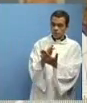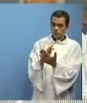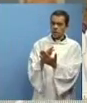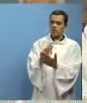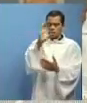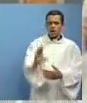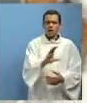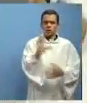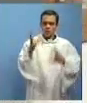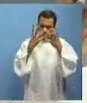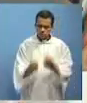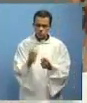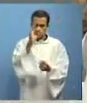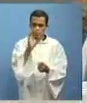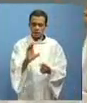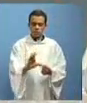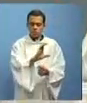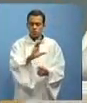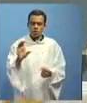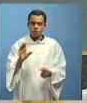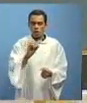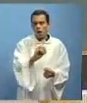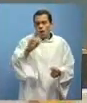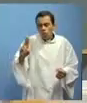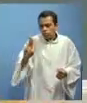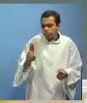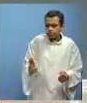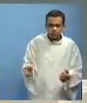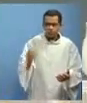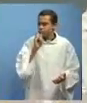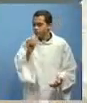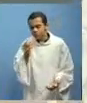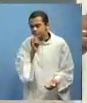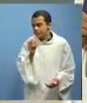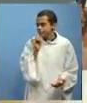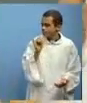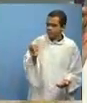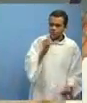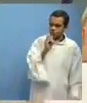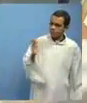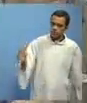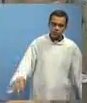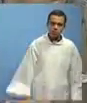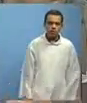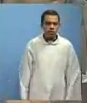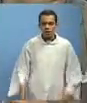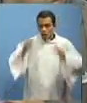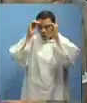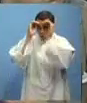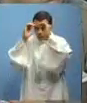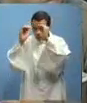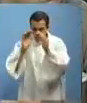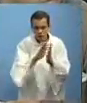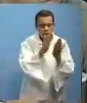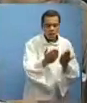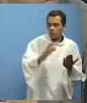nota a primeira coisa que a sagrada família ensina porque a sua família sagrada obediência à palavra de deus eu